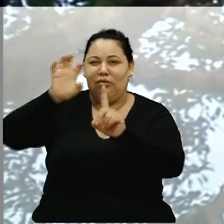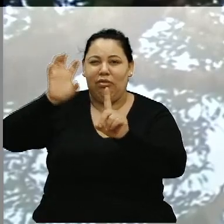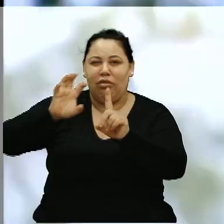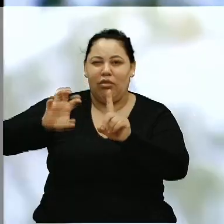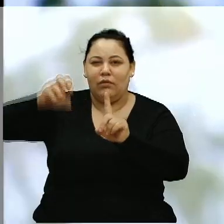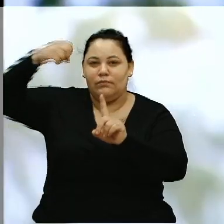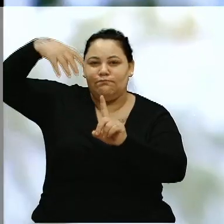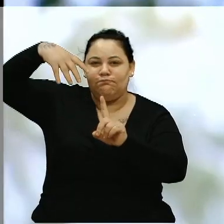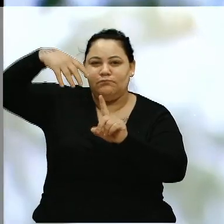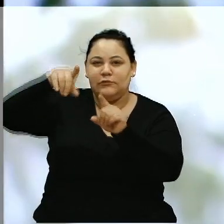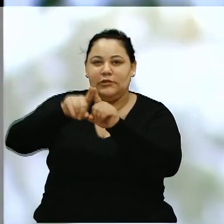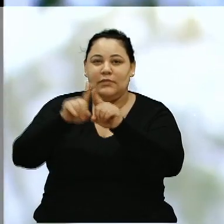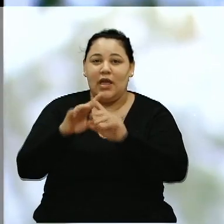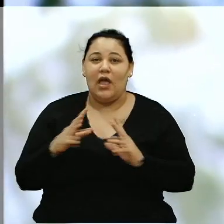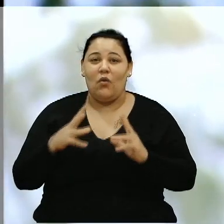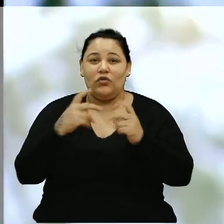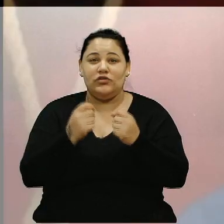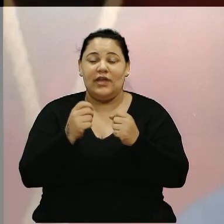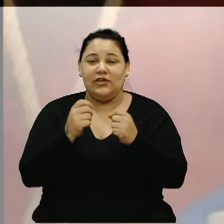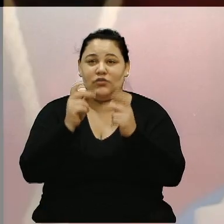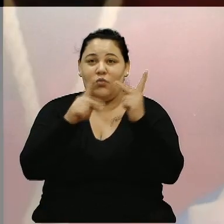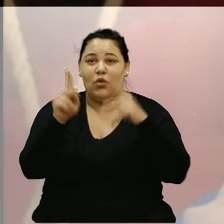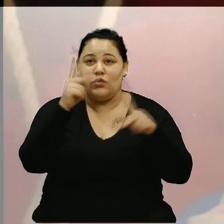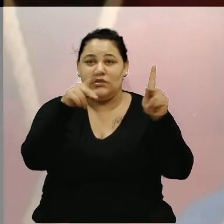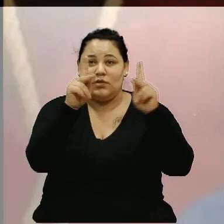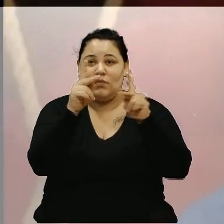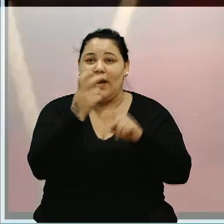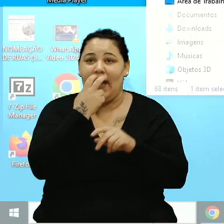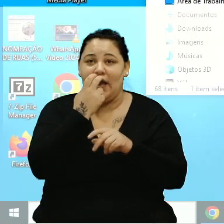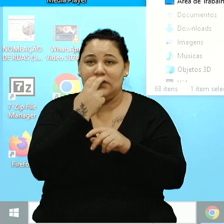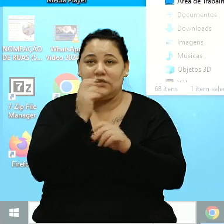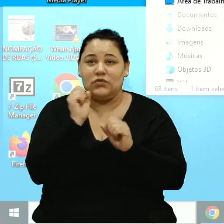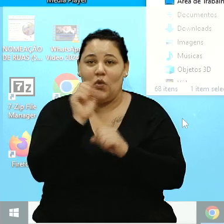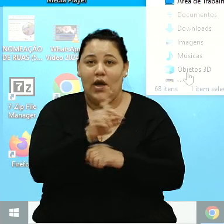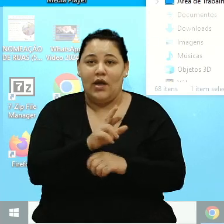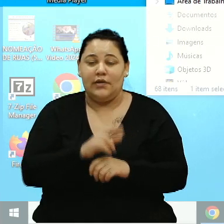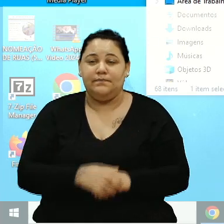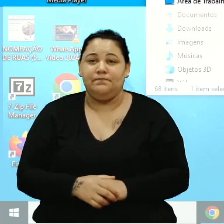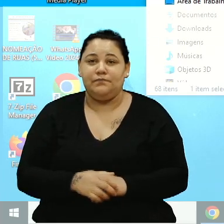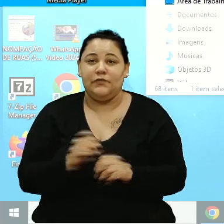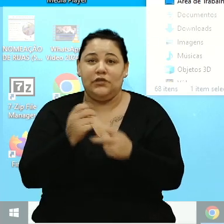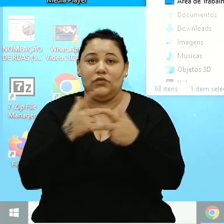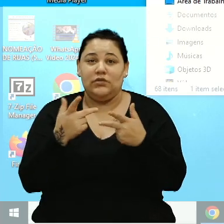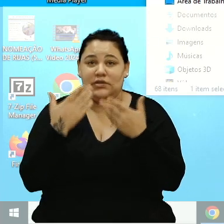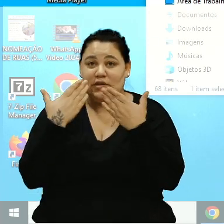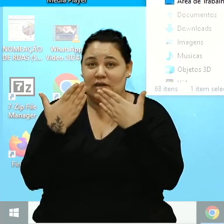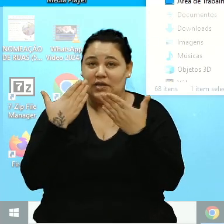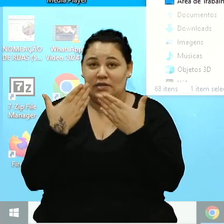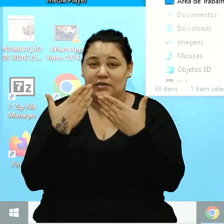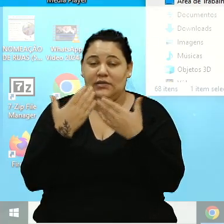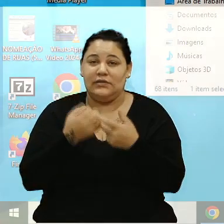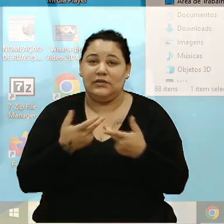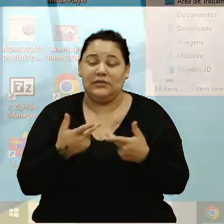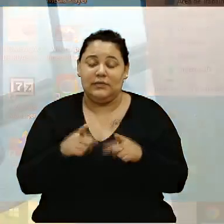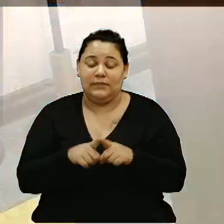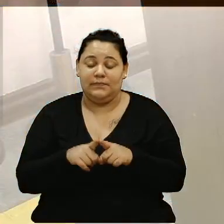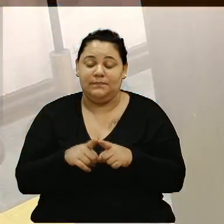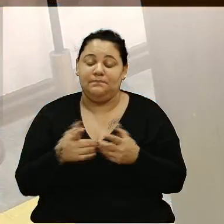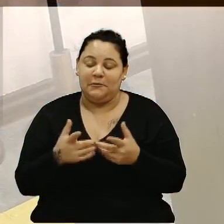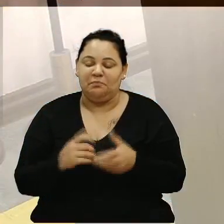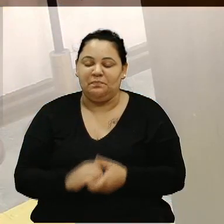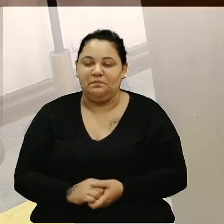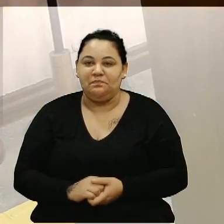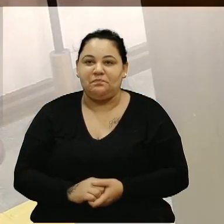luminosidade e quantidade de gases no ar. E um conjunto de informações que vai ser analisado pelo grupo então, e que vai...